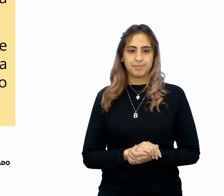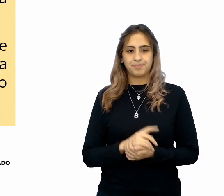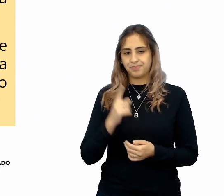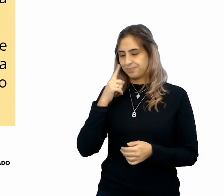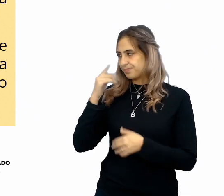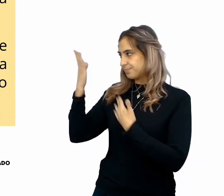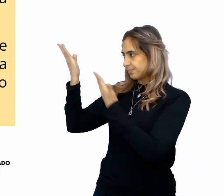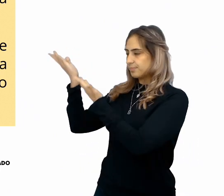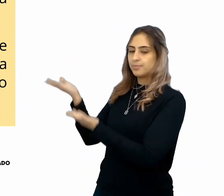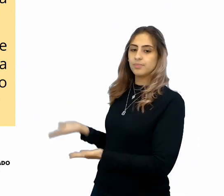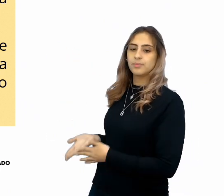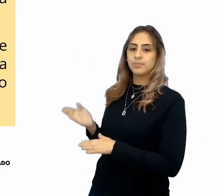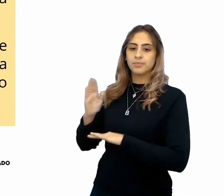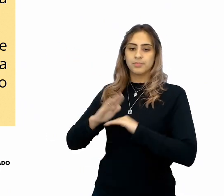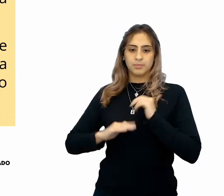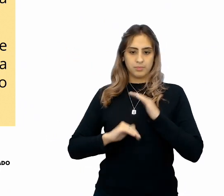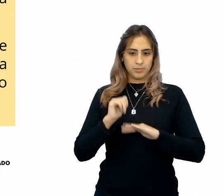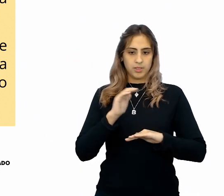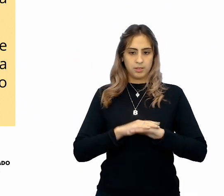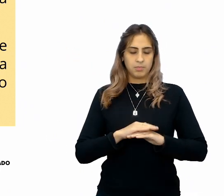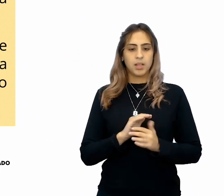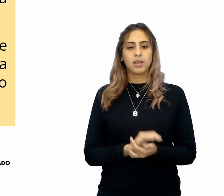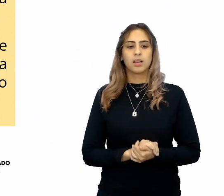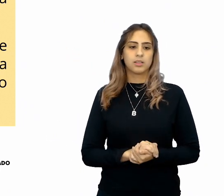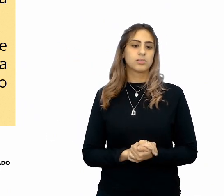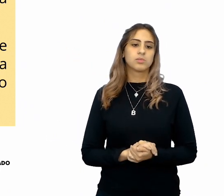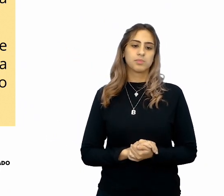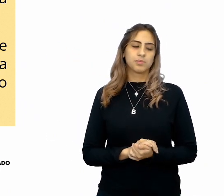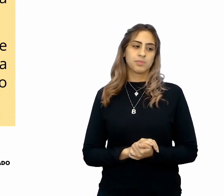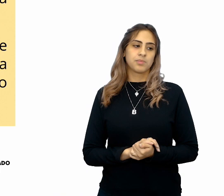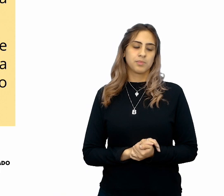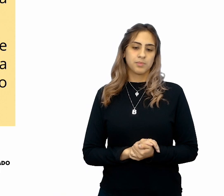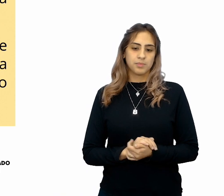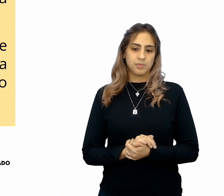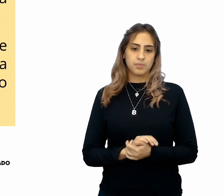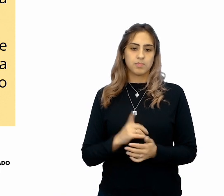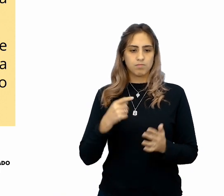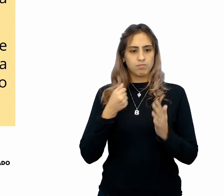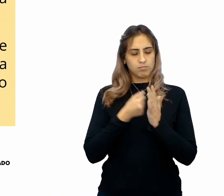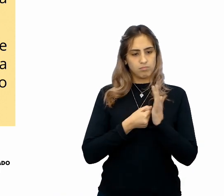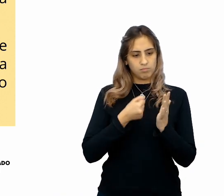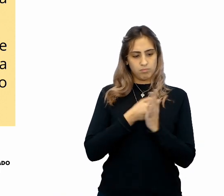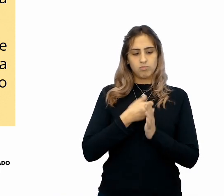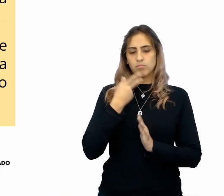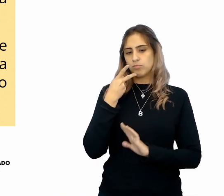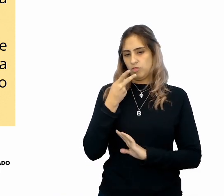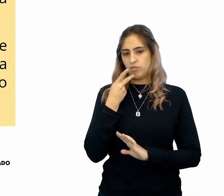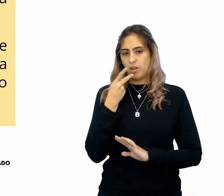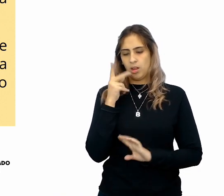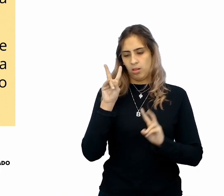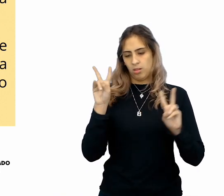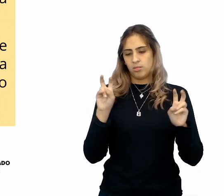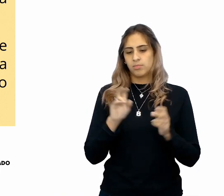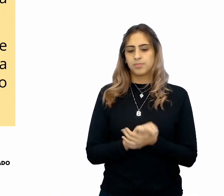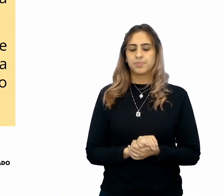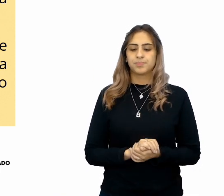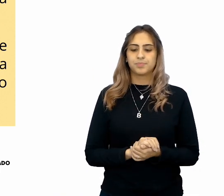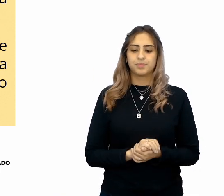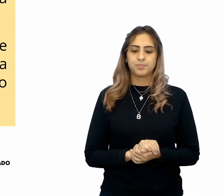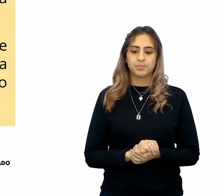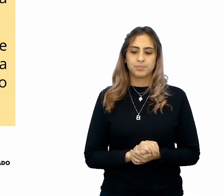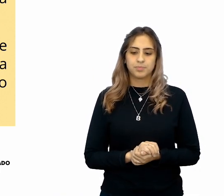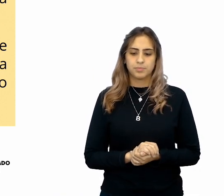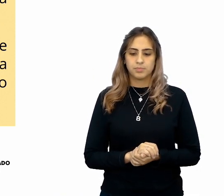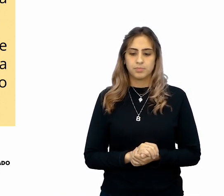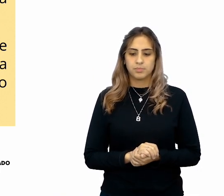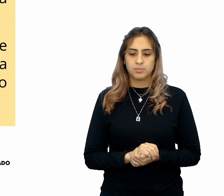aí essas aulas aí, né, que a gente trouxe essa lupa, né, como a gente fala aqui, mas que atividades,